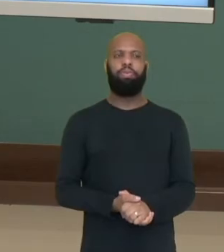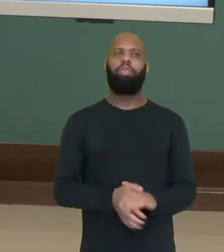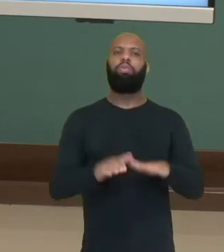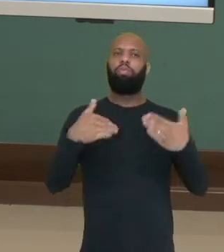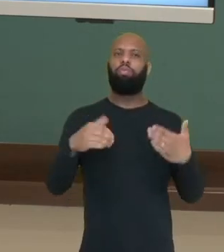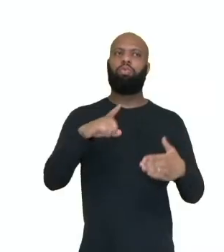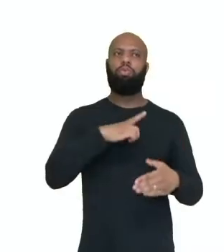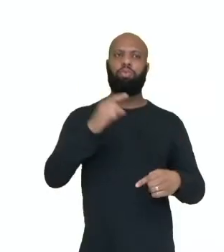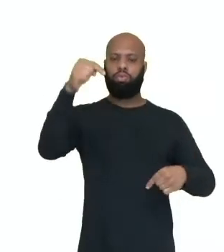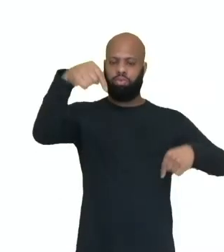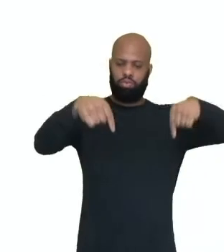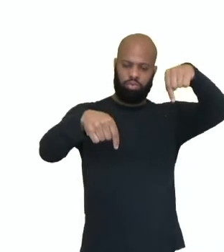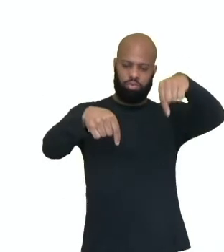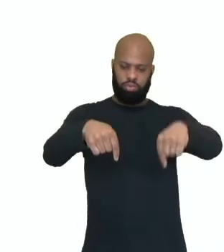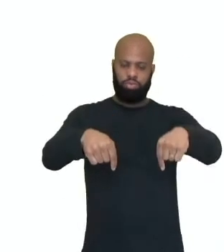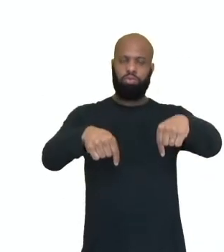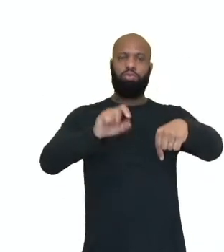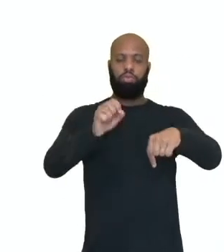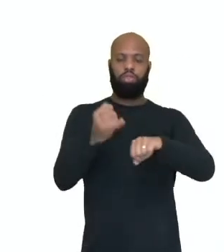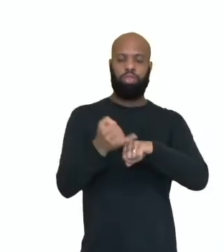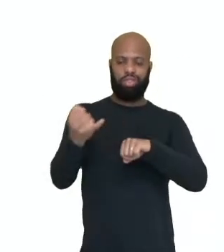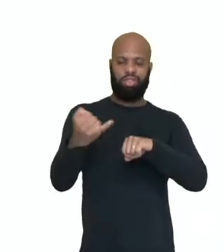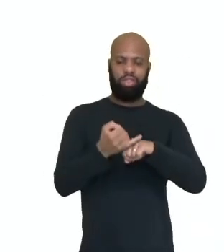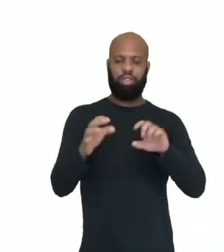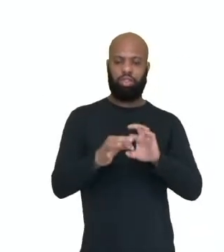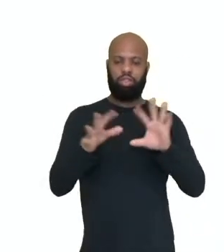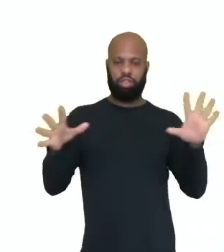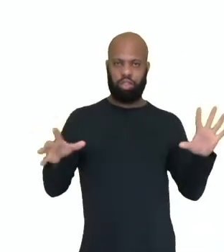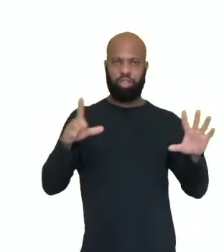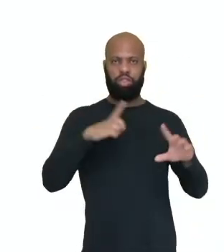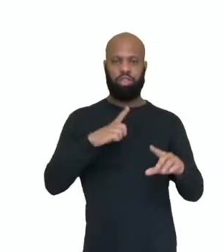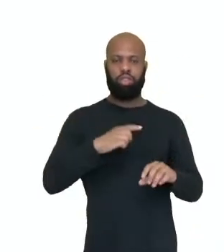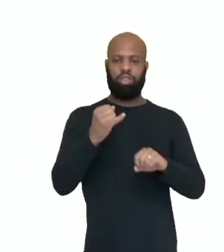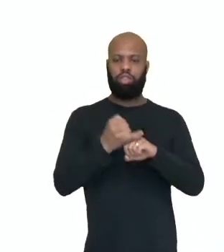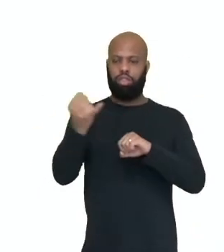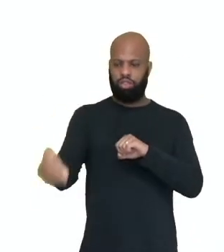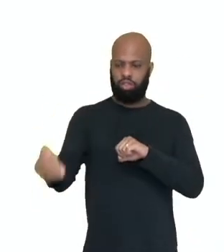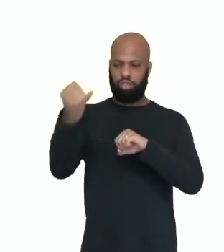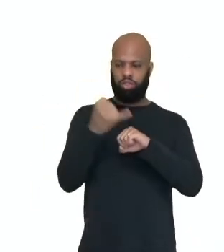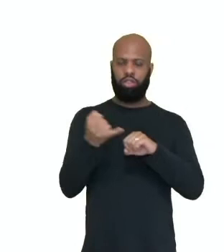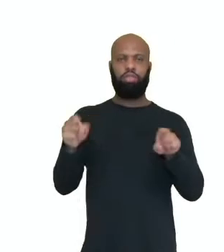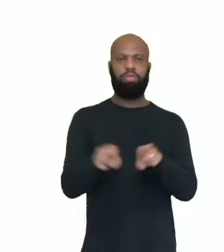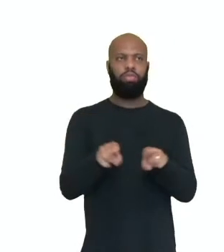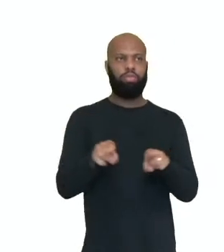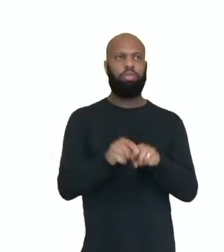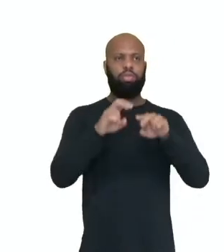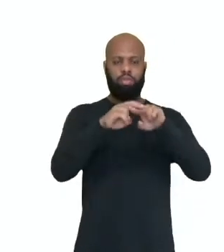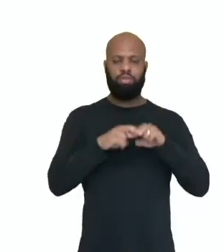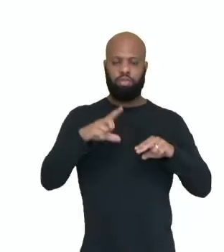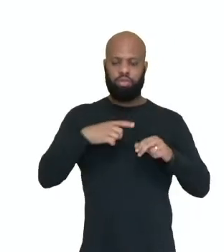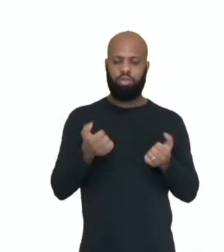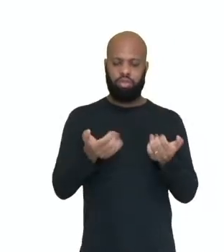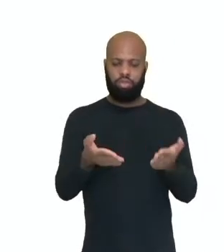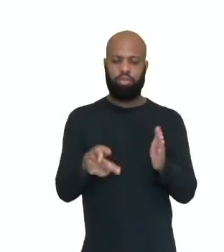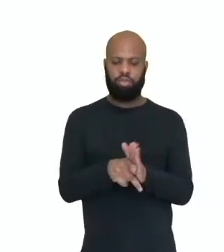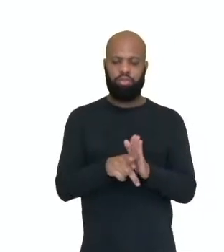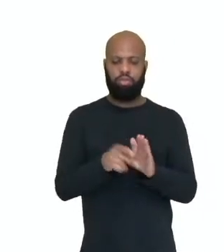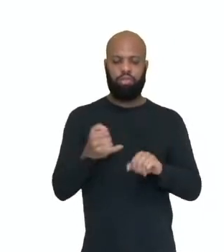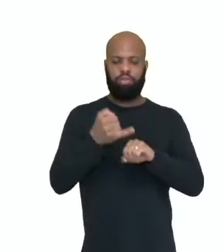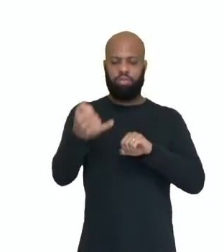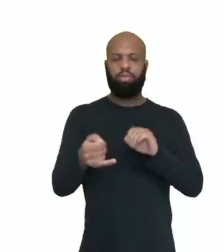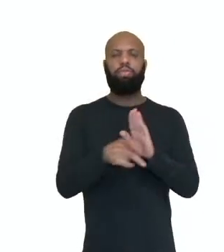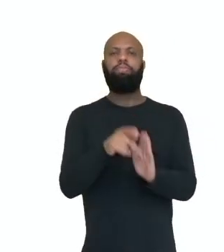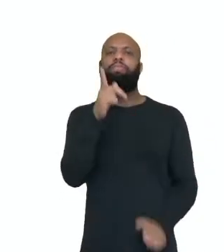Os eletrólitos, então, que são os íons livres, os cátions e os ânions, originados da autonização da água e da